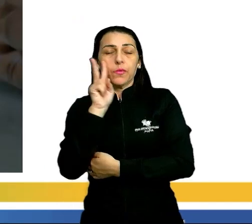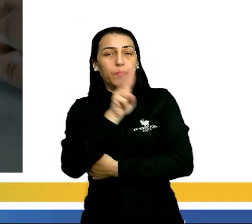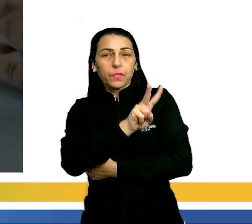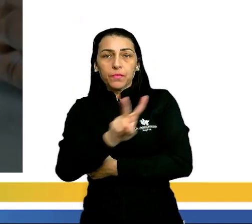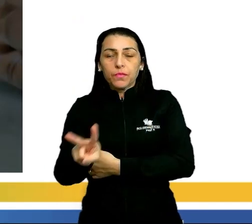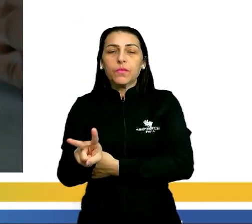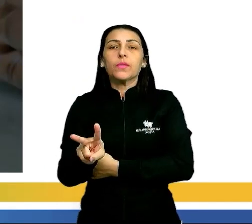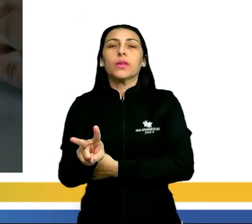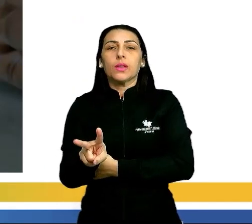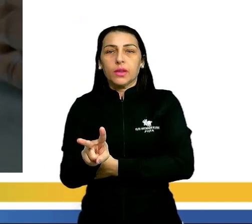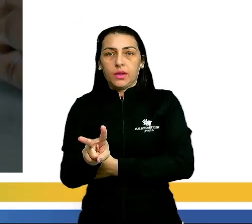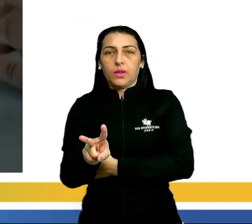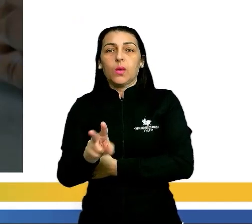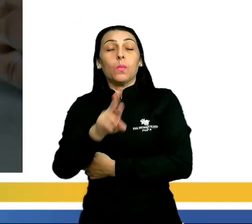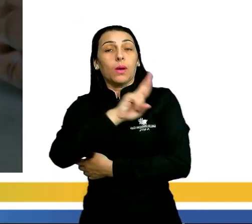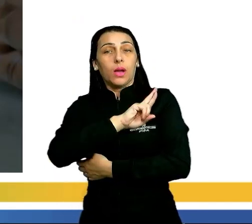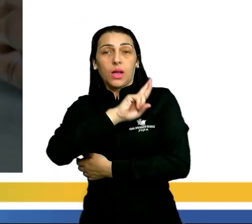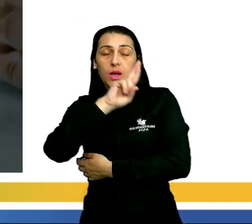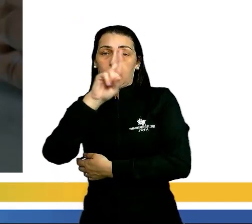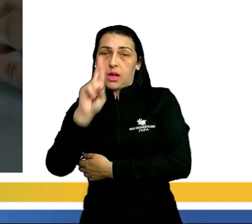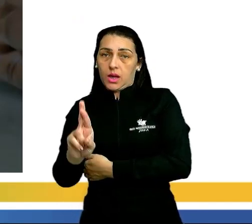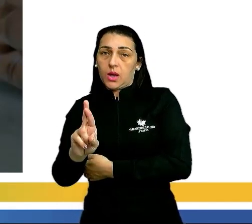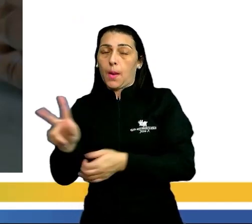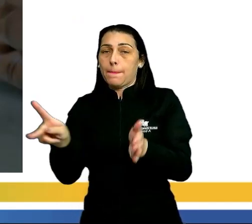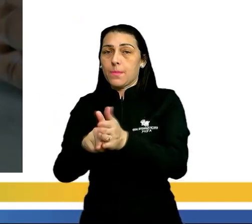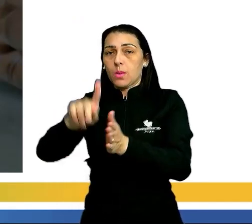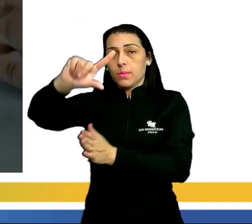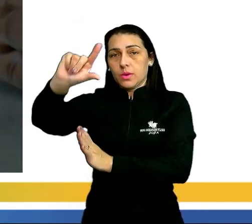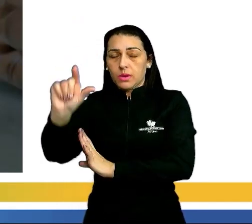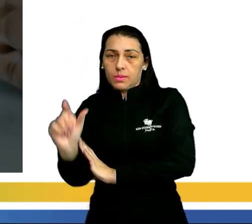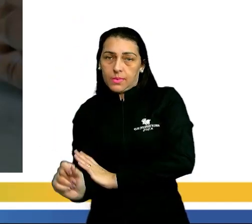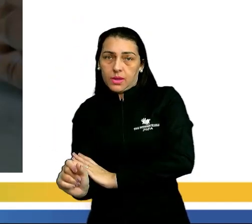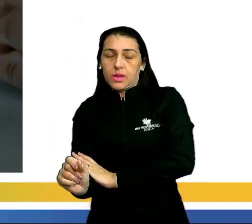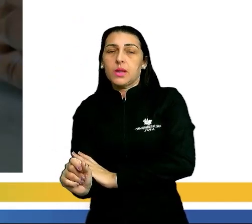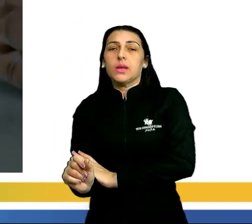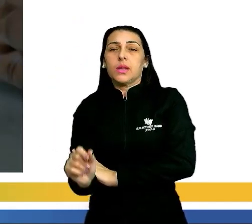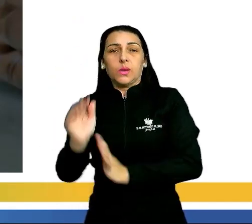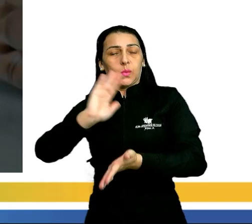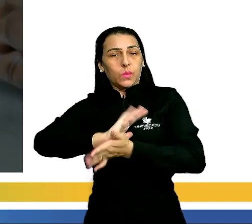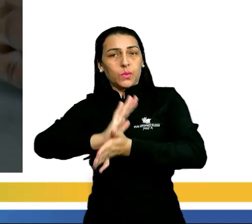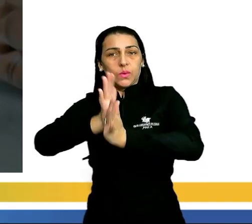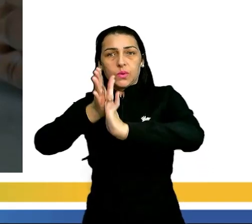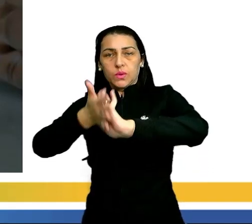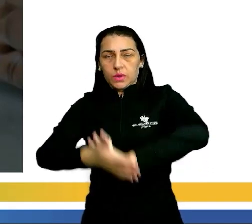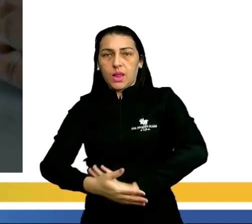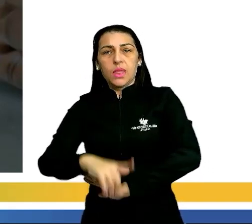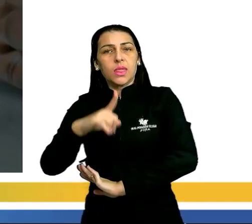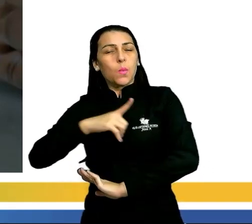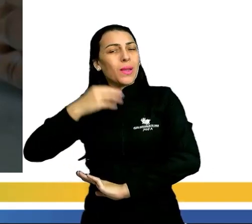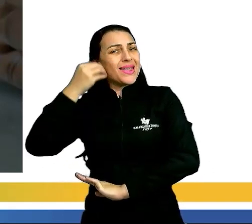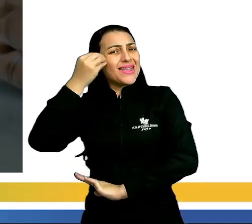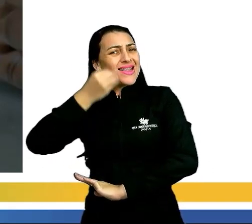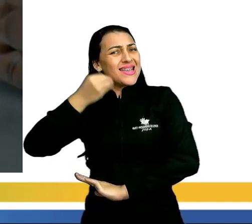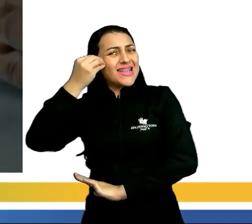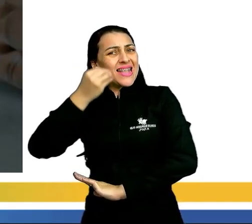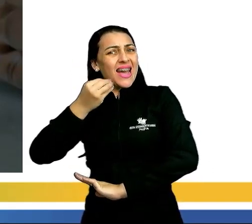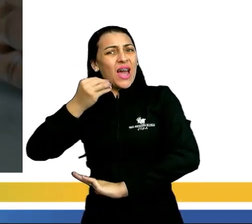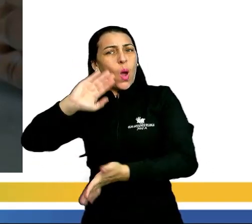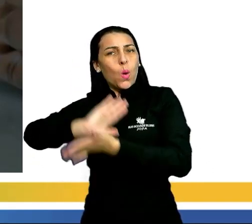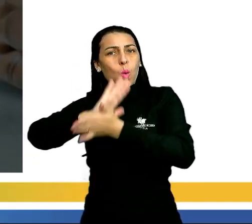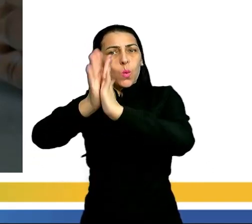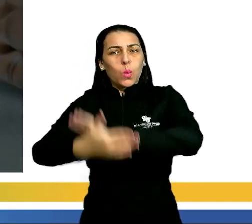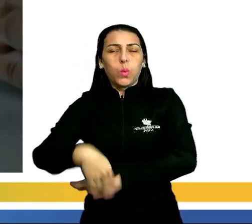que uma religião de matriz africana, ela acaba sendo discriminada e há uma tentativa de destruir